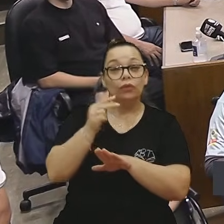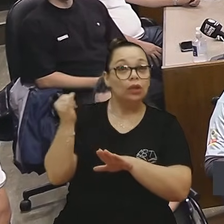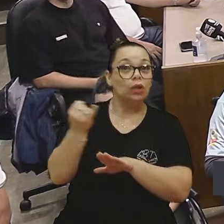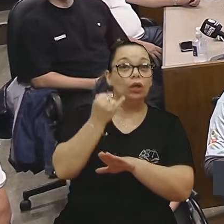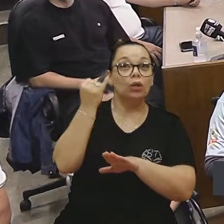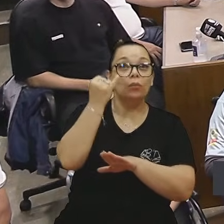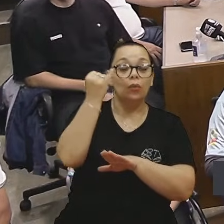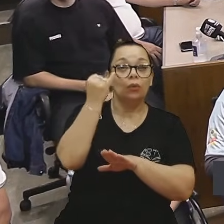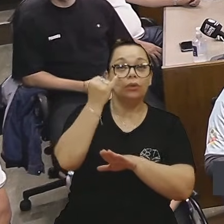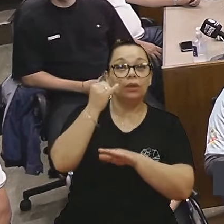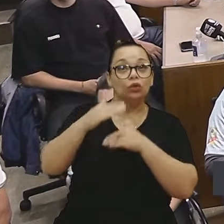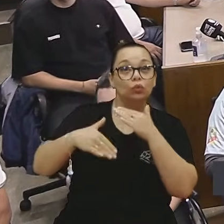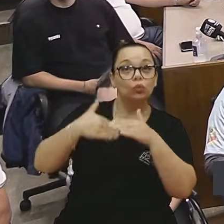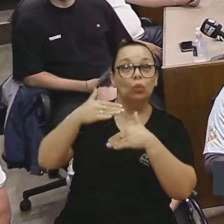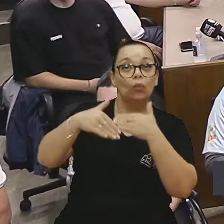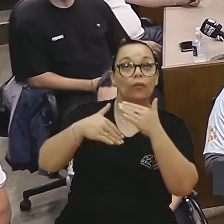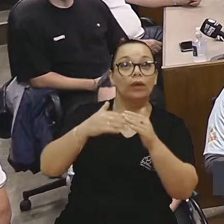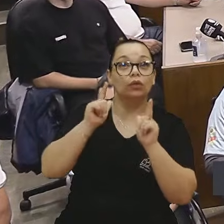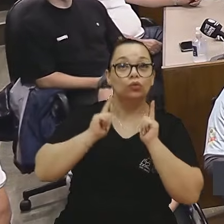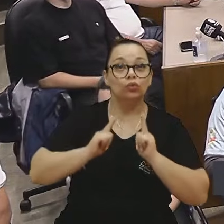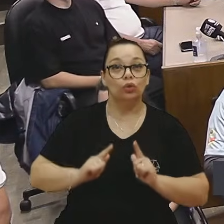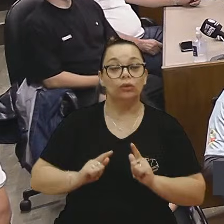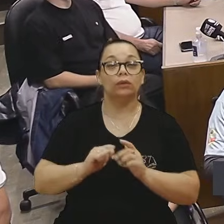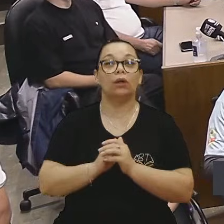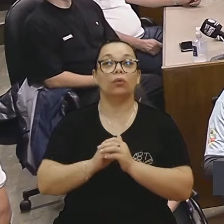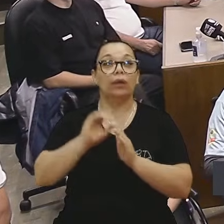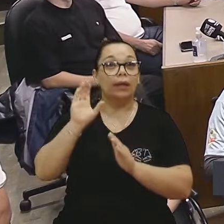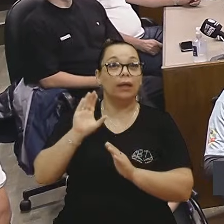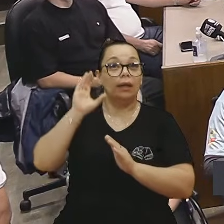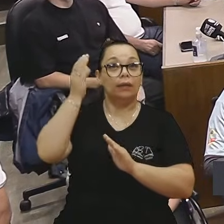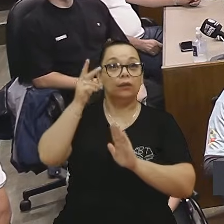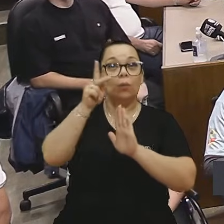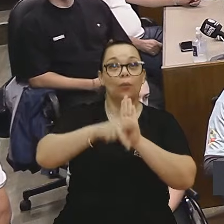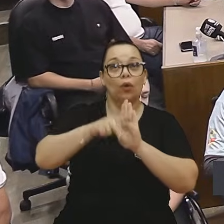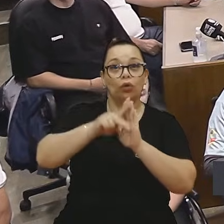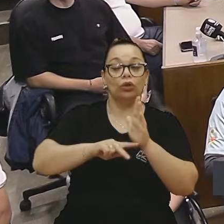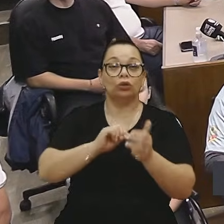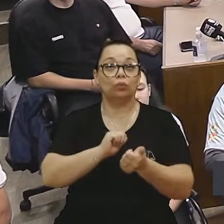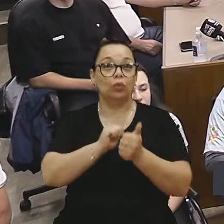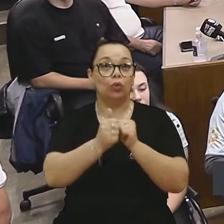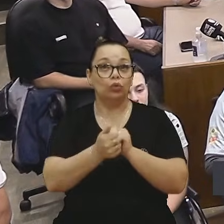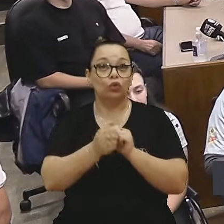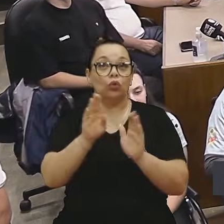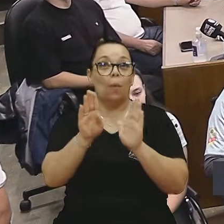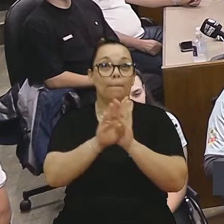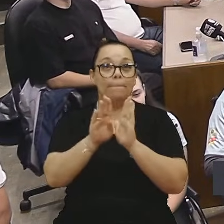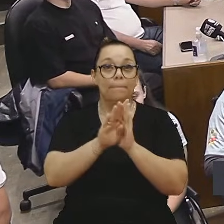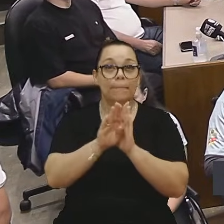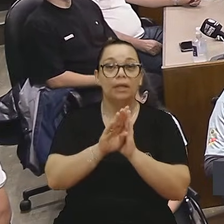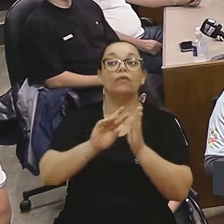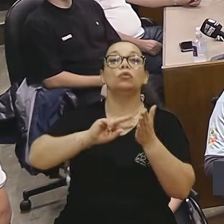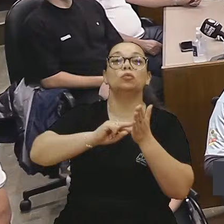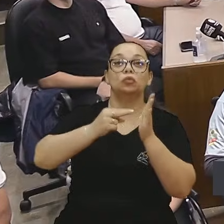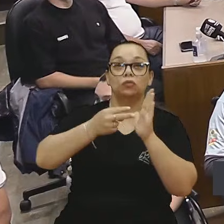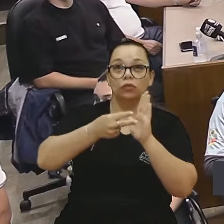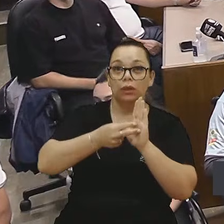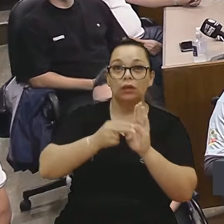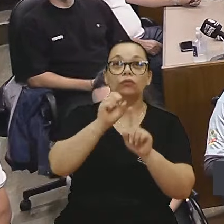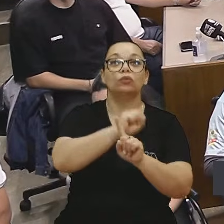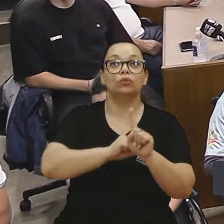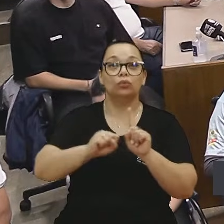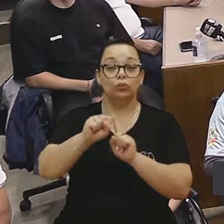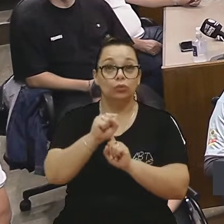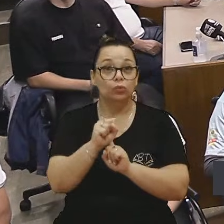relevantes decorrentes de sua gestão. Realização de projetos esportivos com benefícios significativos à